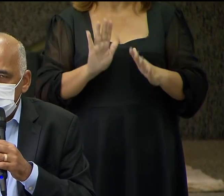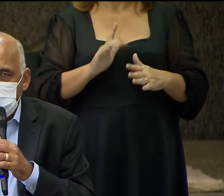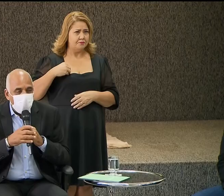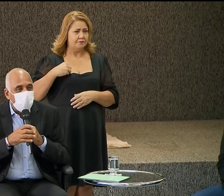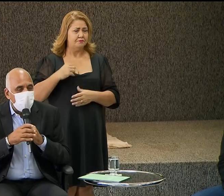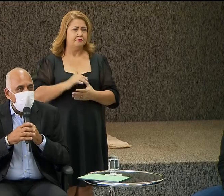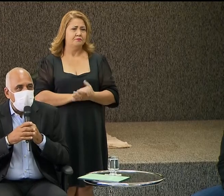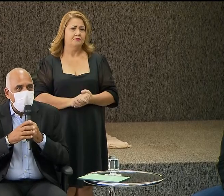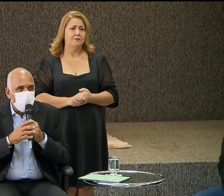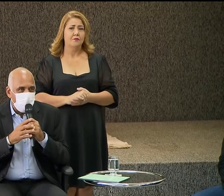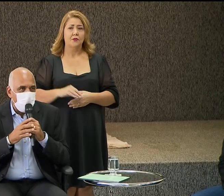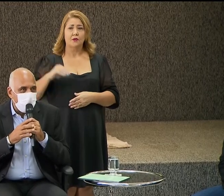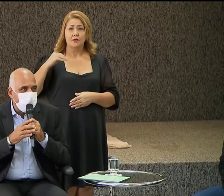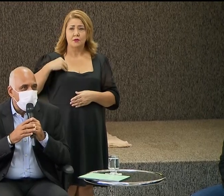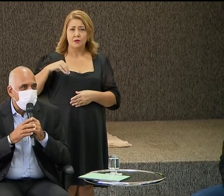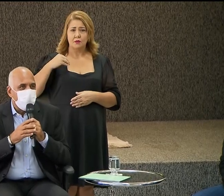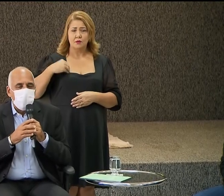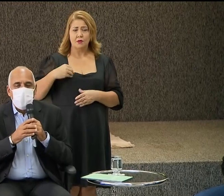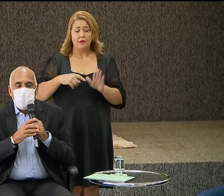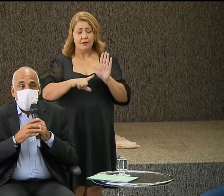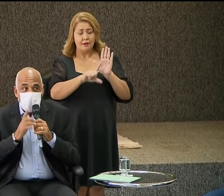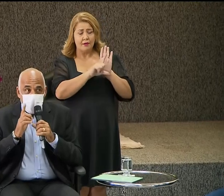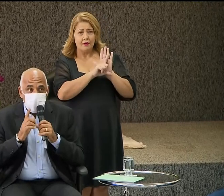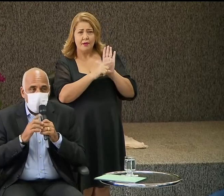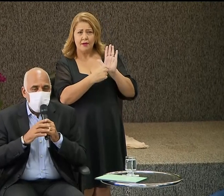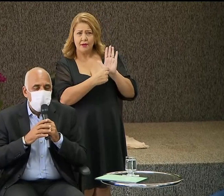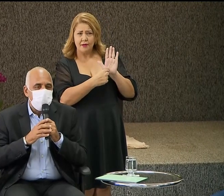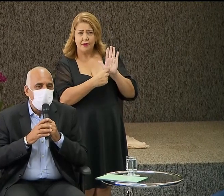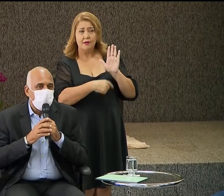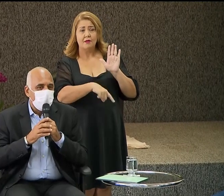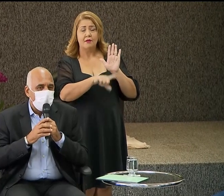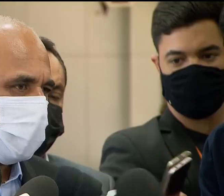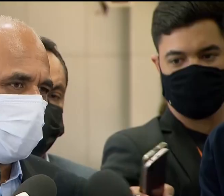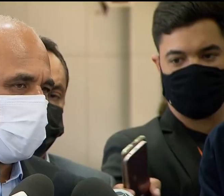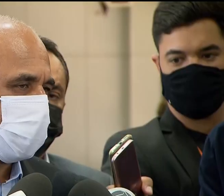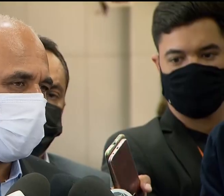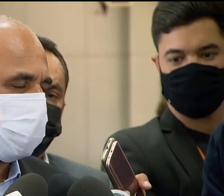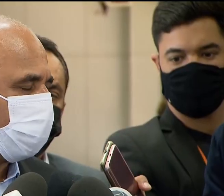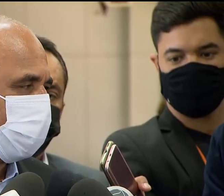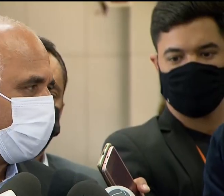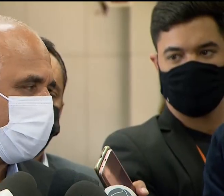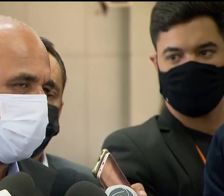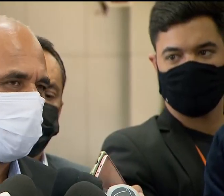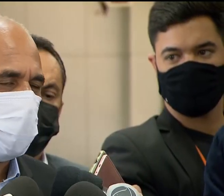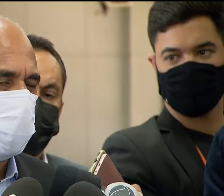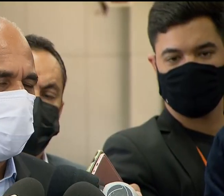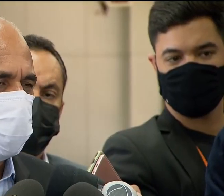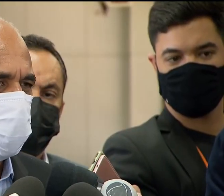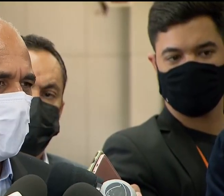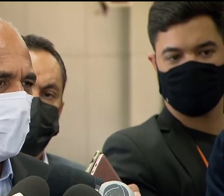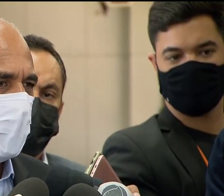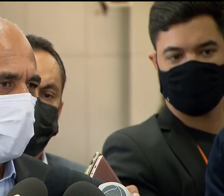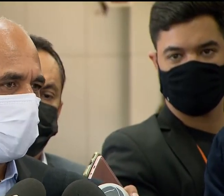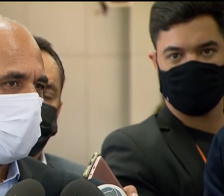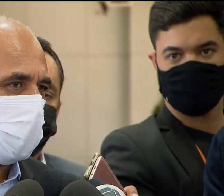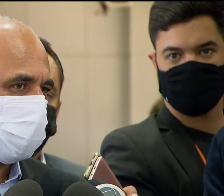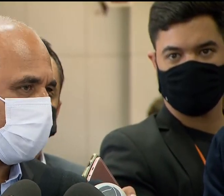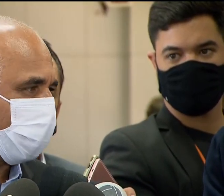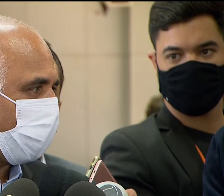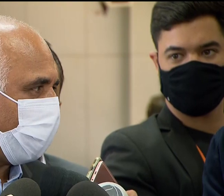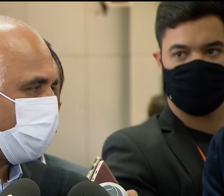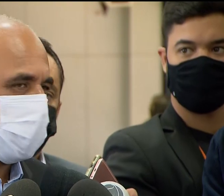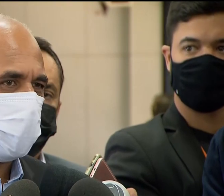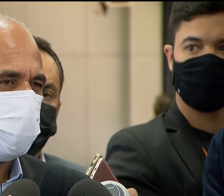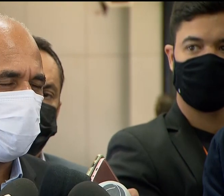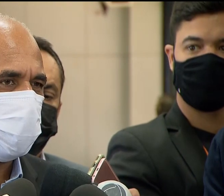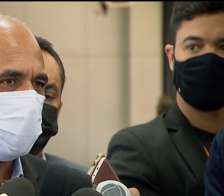Rogério Cruz sobre o primeiro ano de gestão à frente da Prefeitura de Goiânia com certeza muito positiva prova disso é